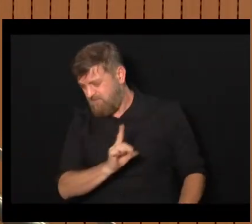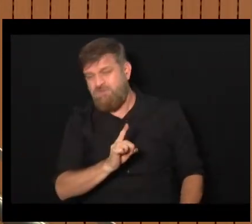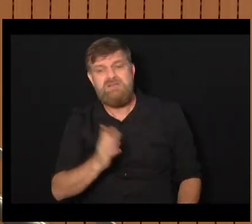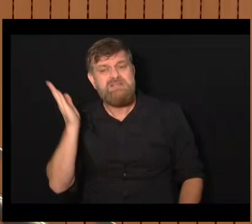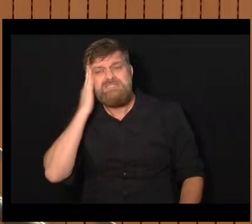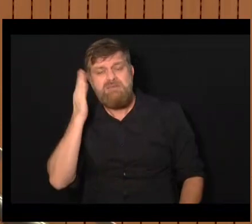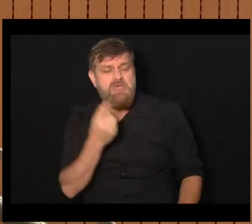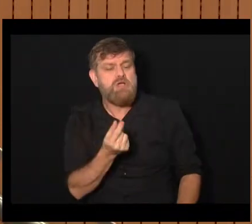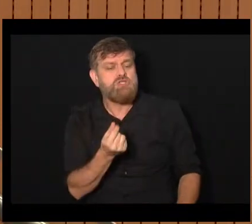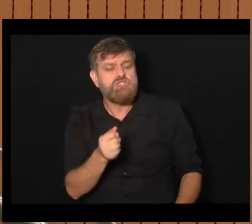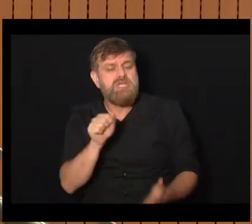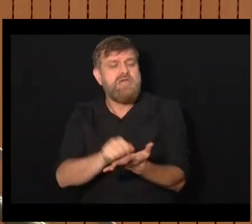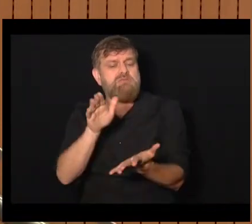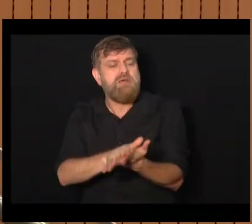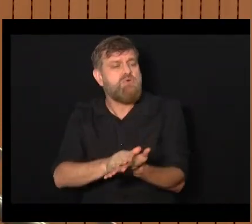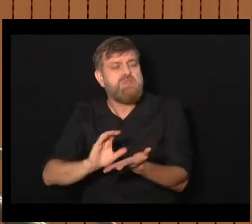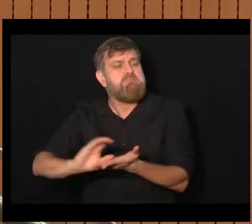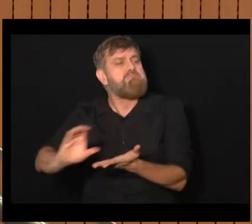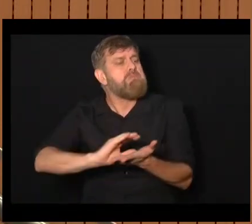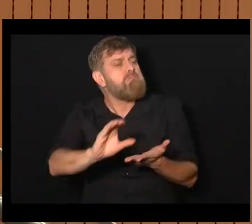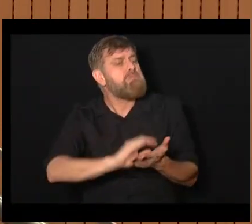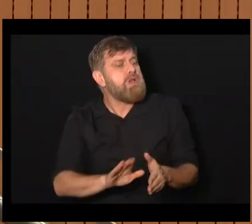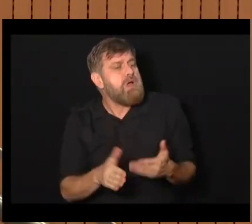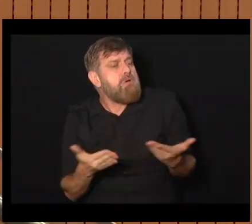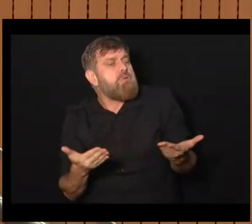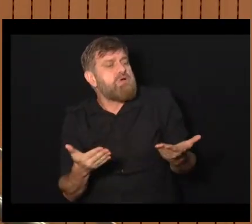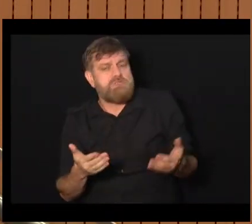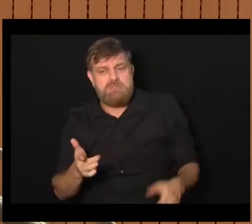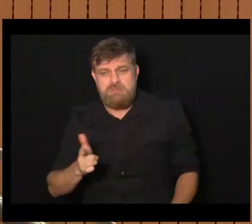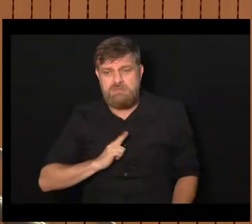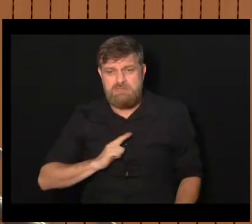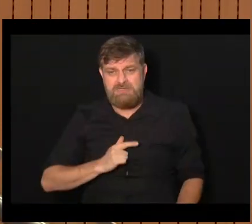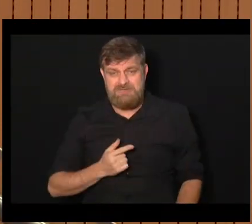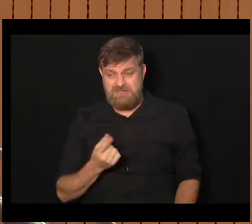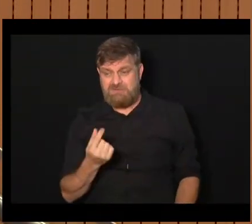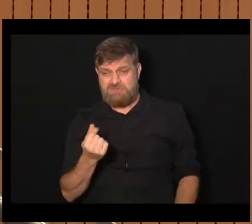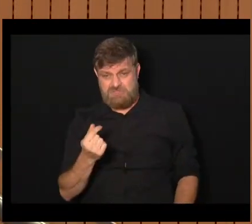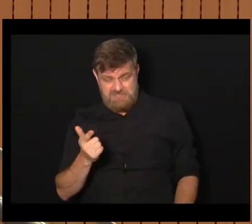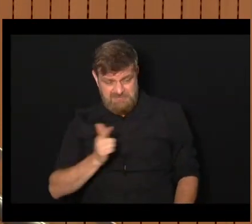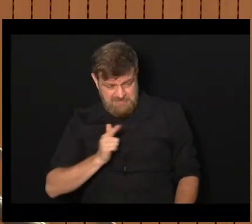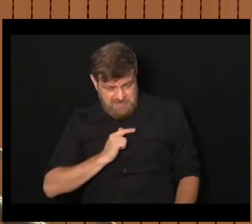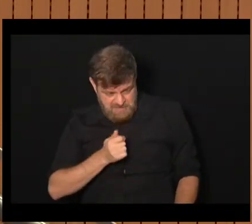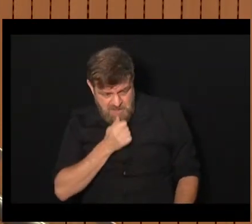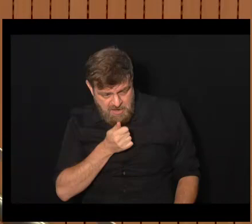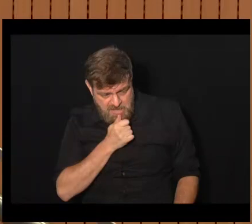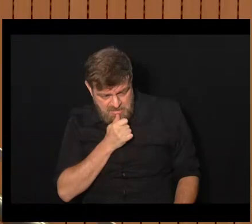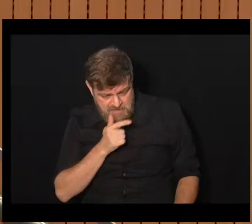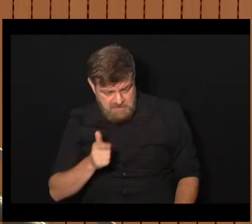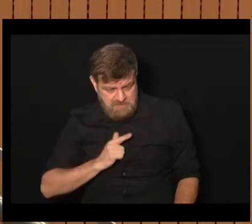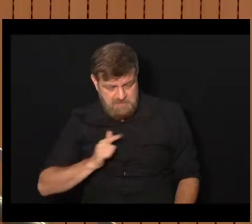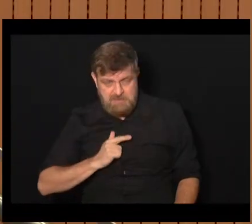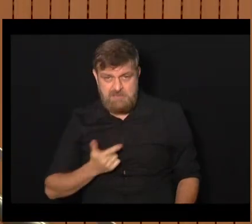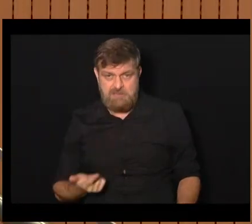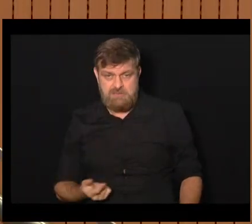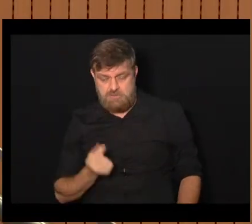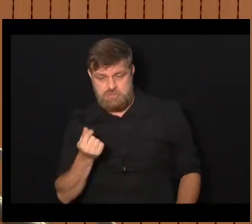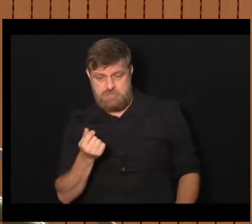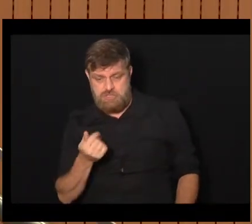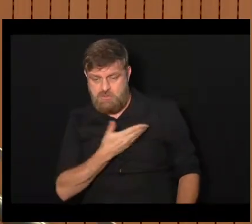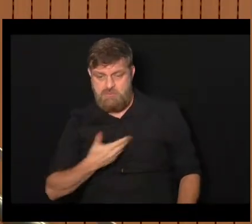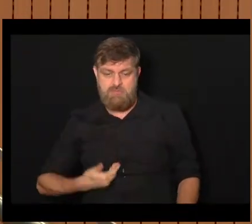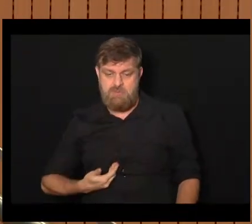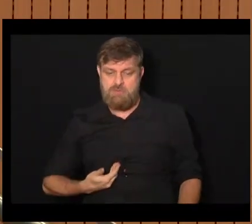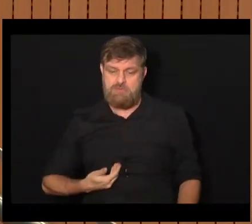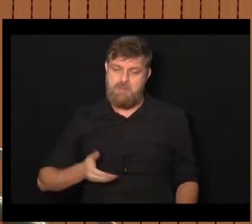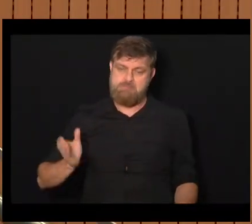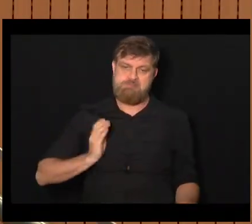real destinação do dinheiro das multas, isso ser esse dinheiro realmente ainda passou por algum cofre público